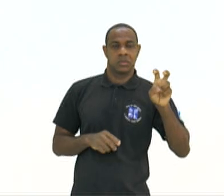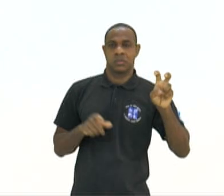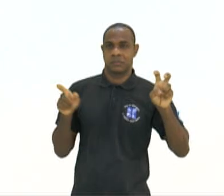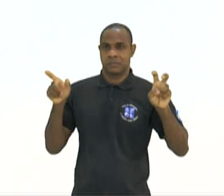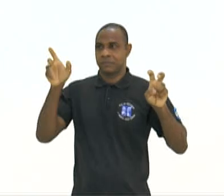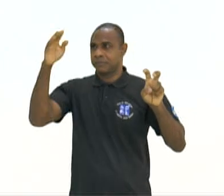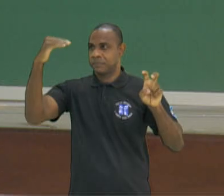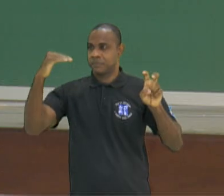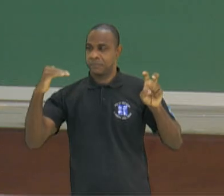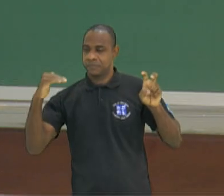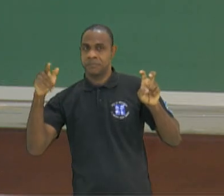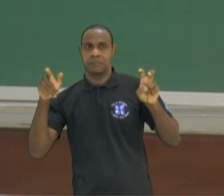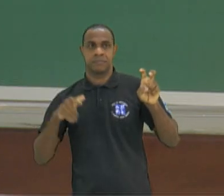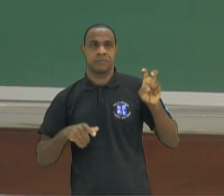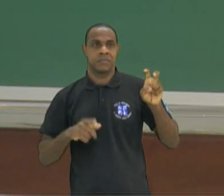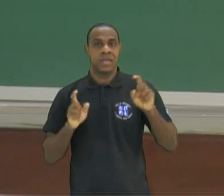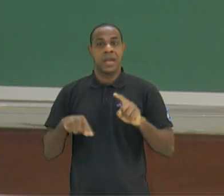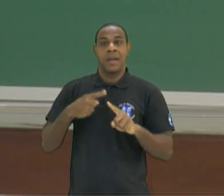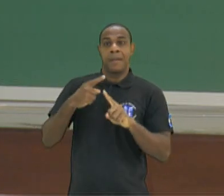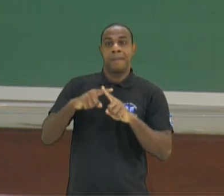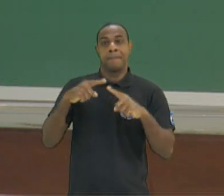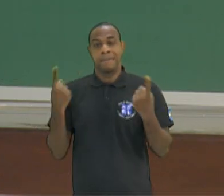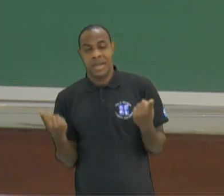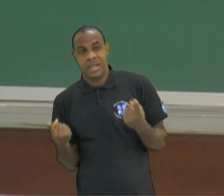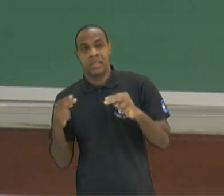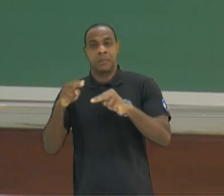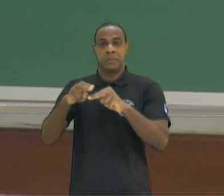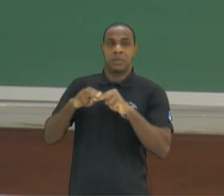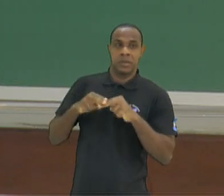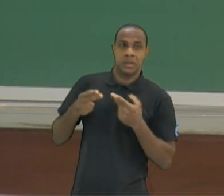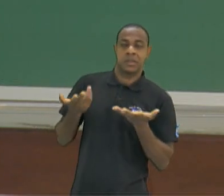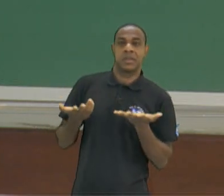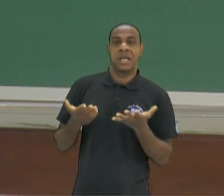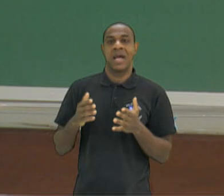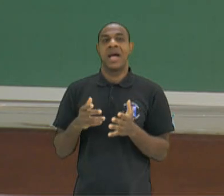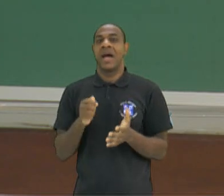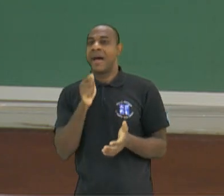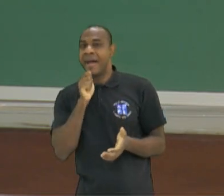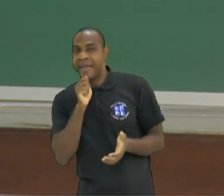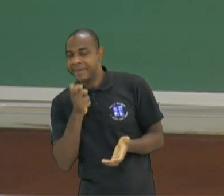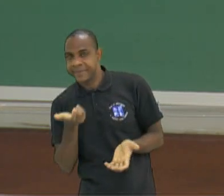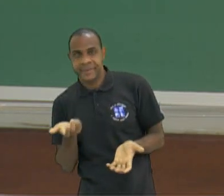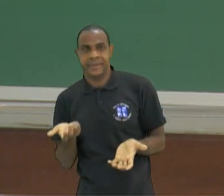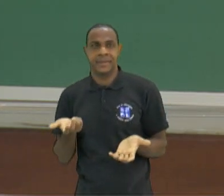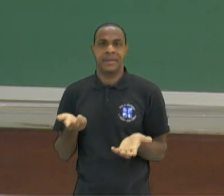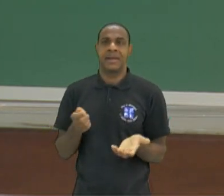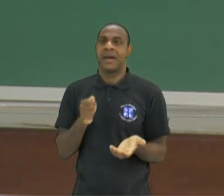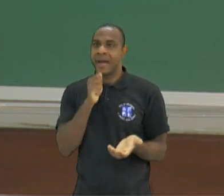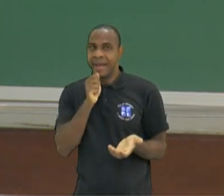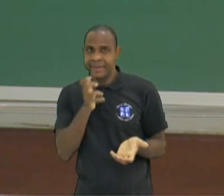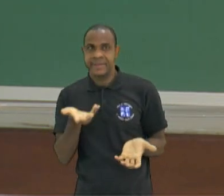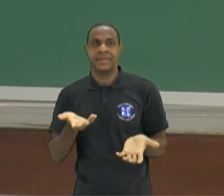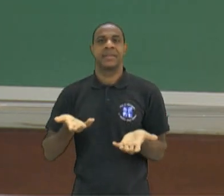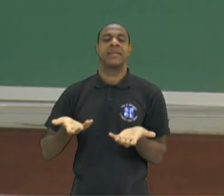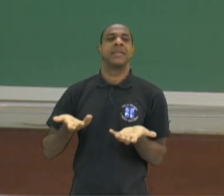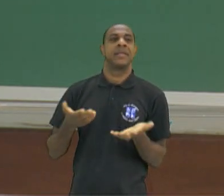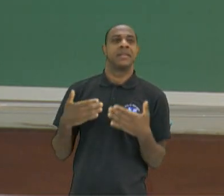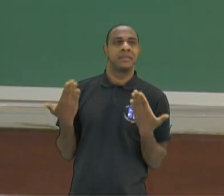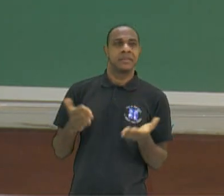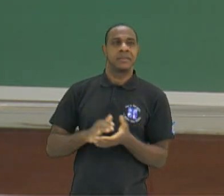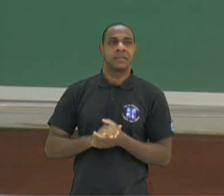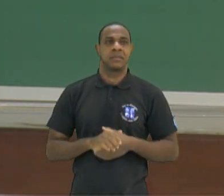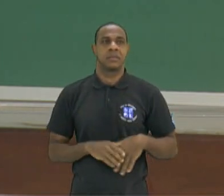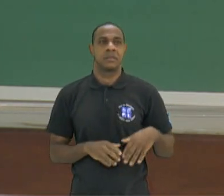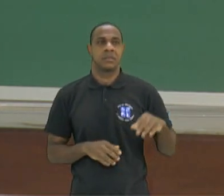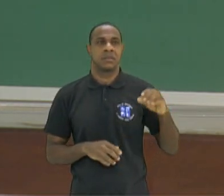yet. Mas, entretanto, em contraste, ainda. Example, for instance, for